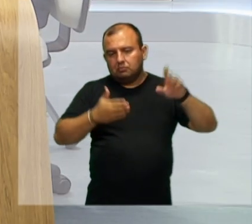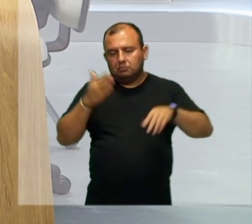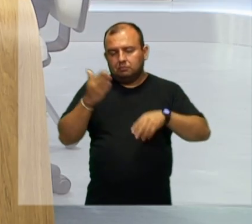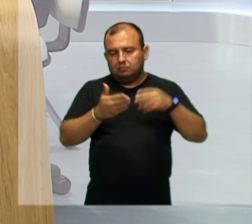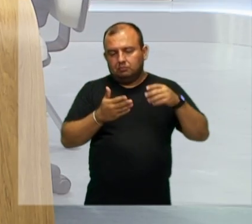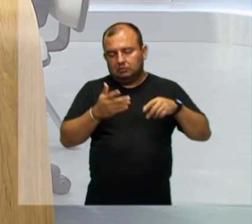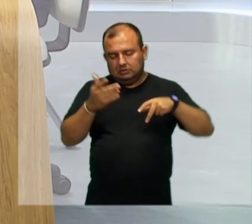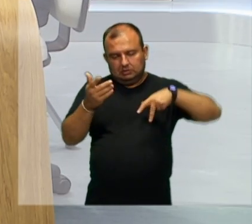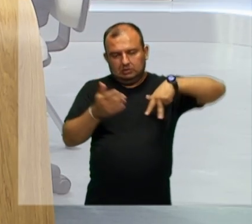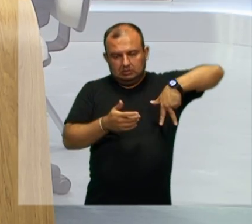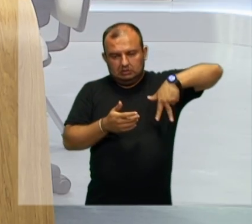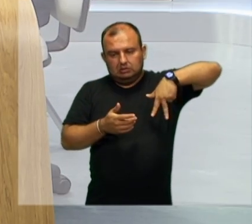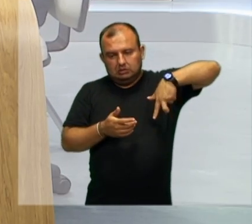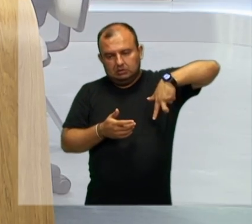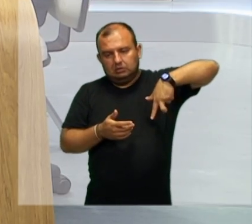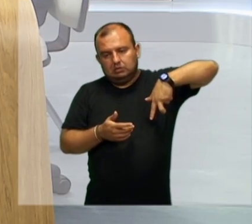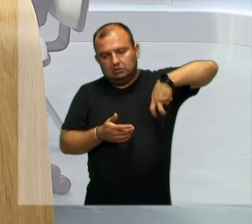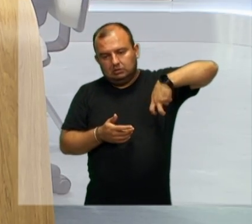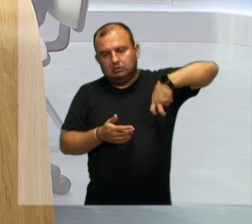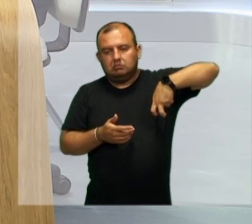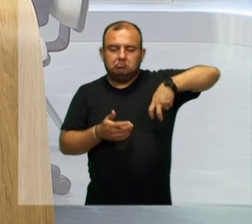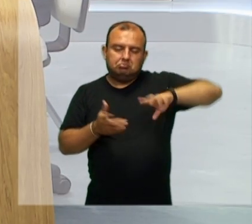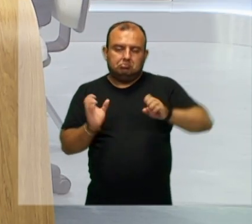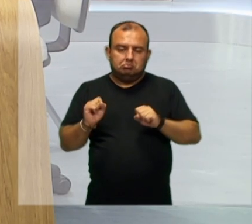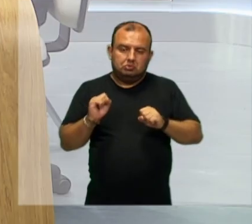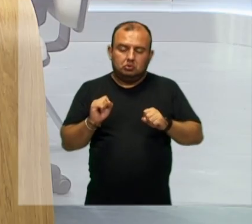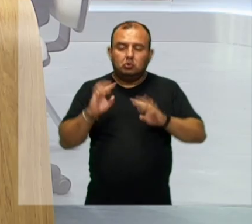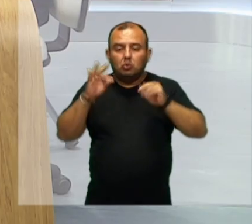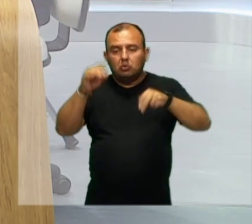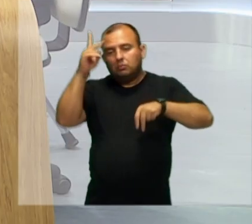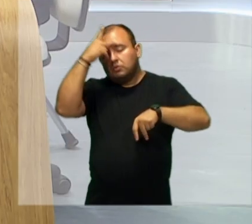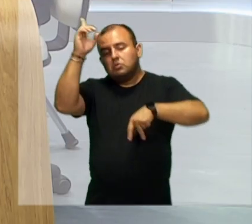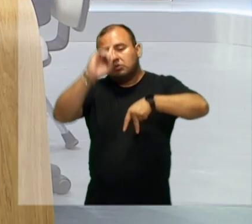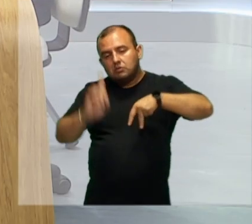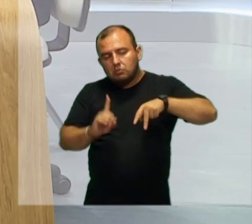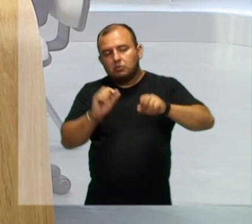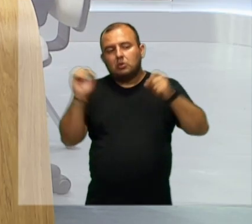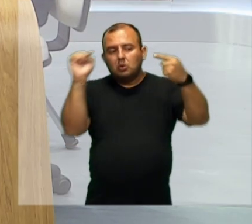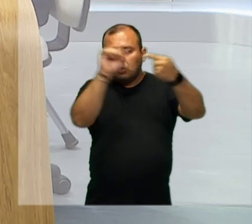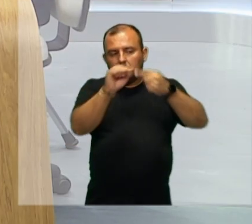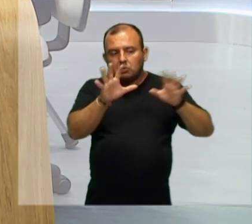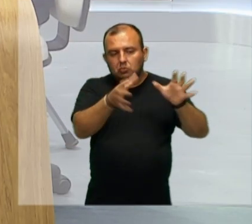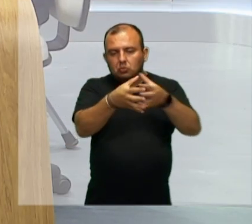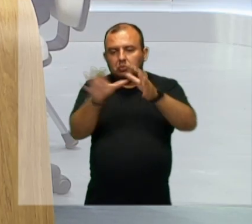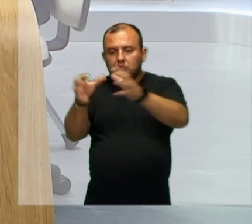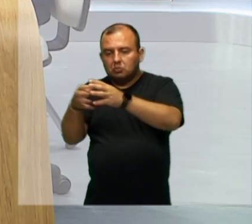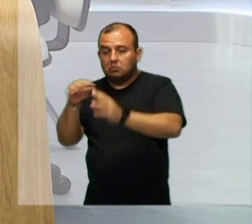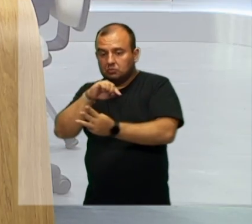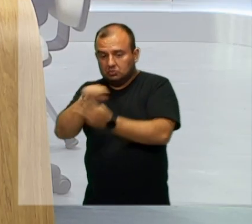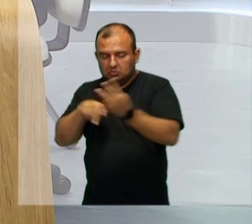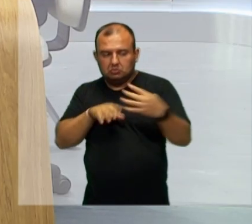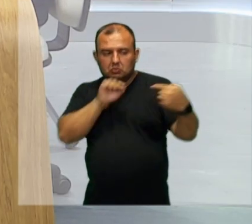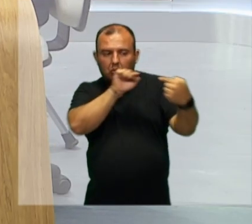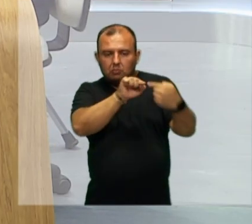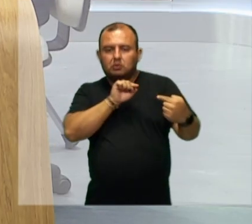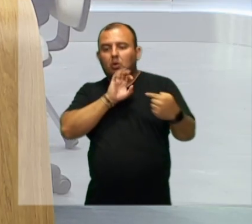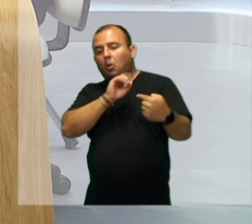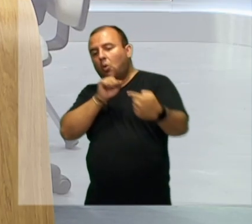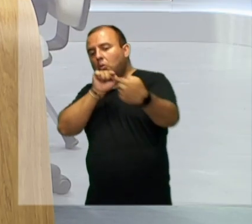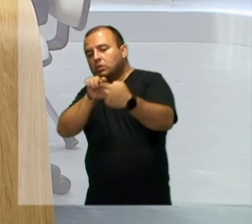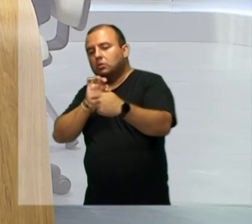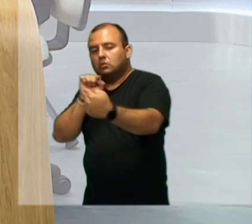todas as pessoas com deficiência pudessem ser encaixadas dentro de uma categoria aonde ele tivesse a